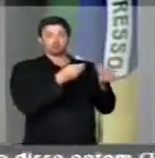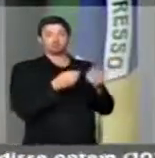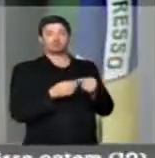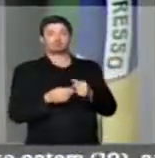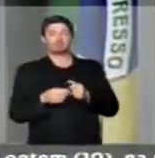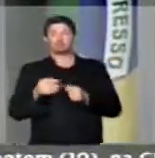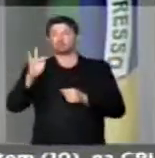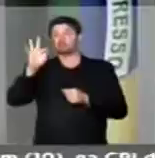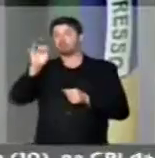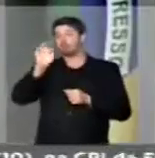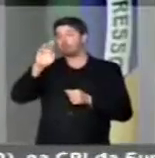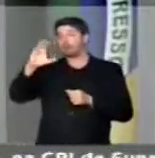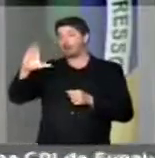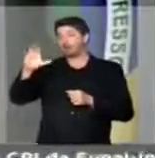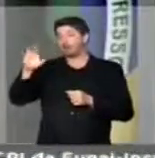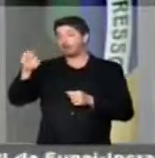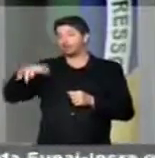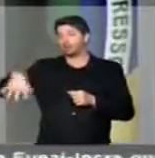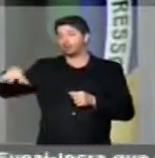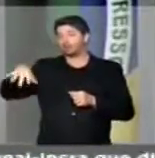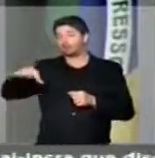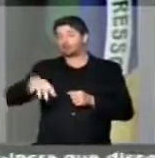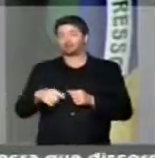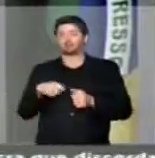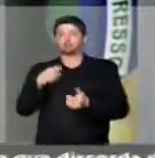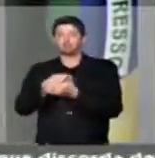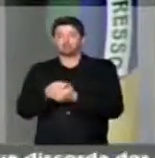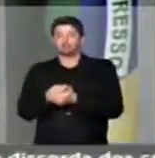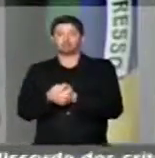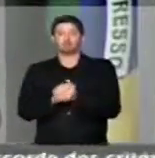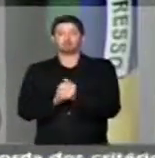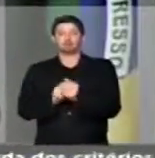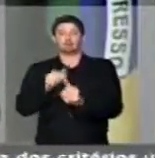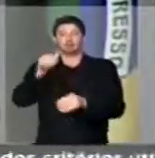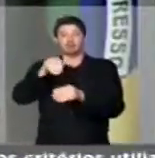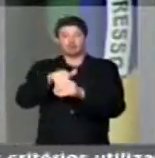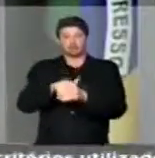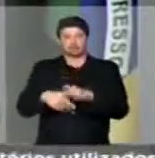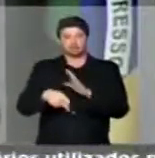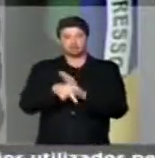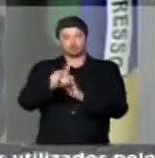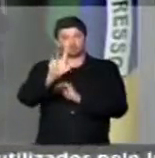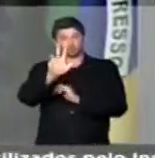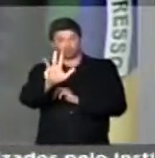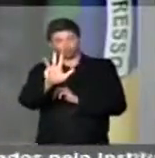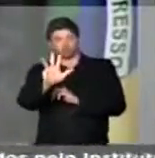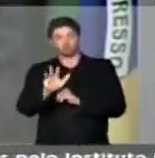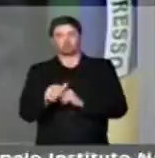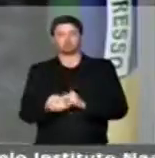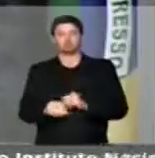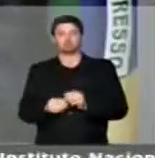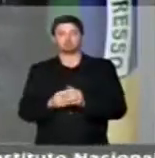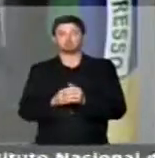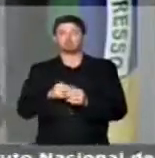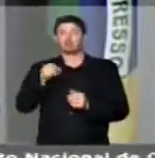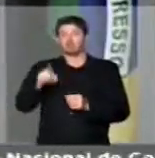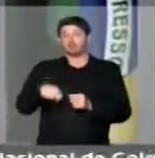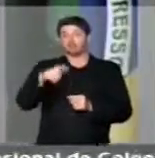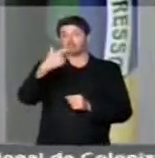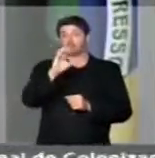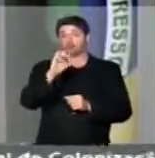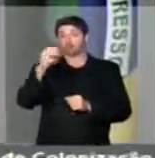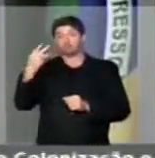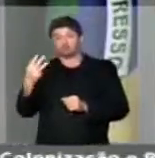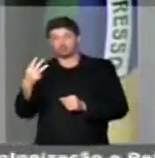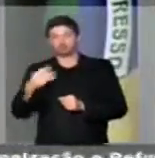pelas Farc para financiamento da eleição do Lula. Isso em